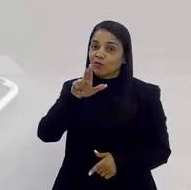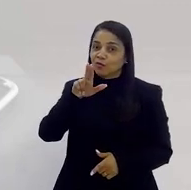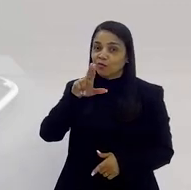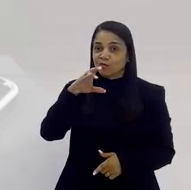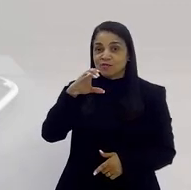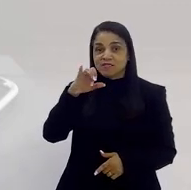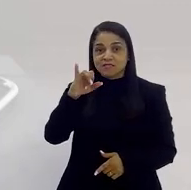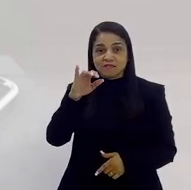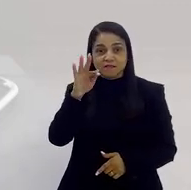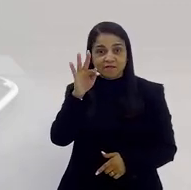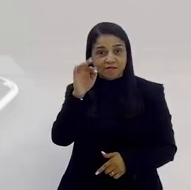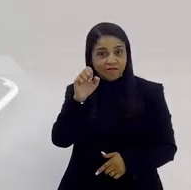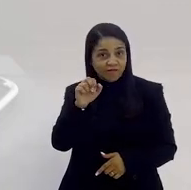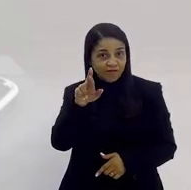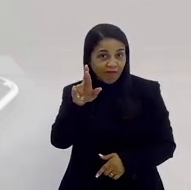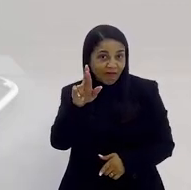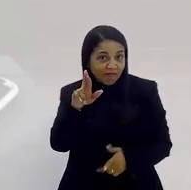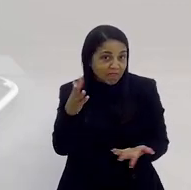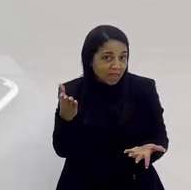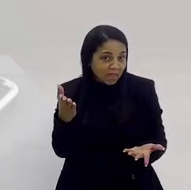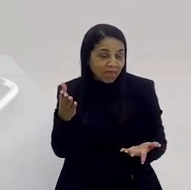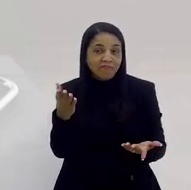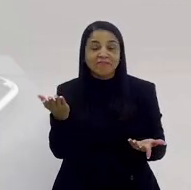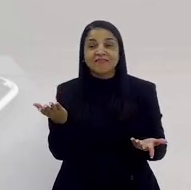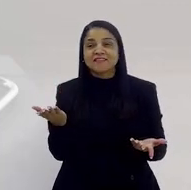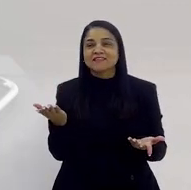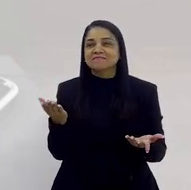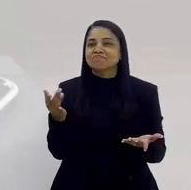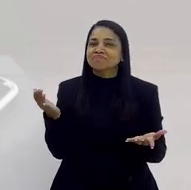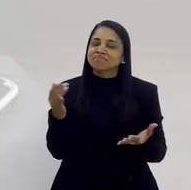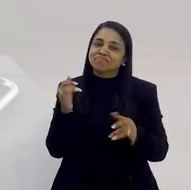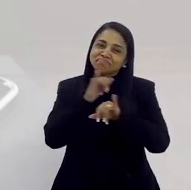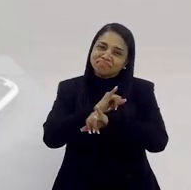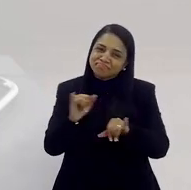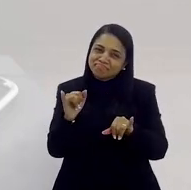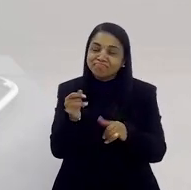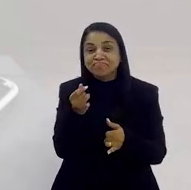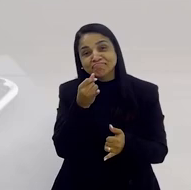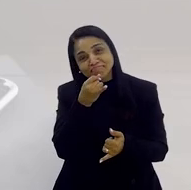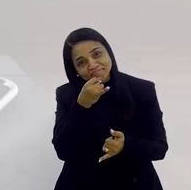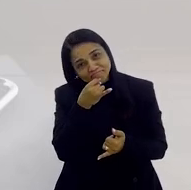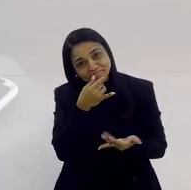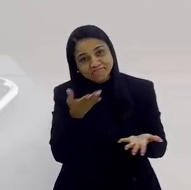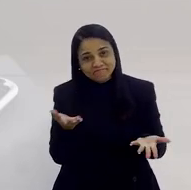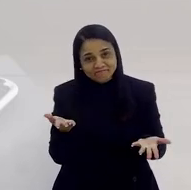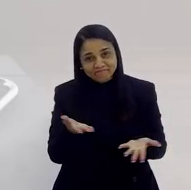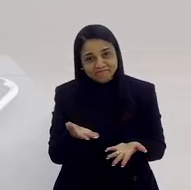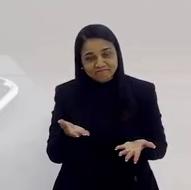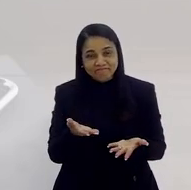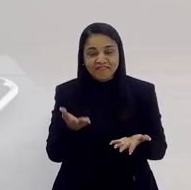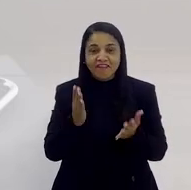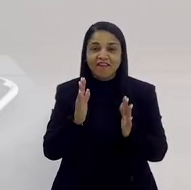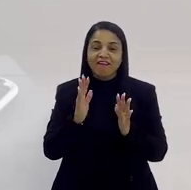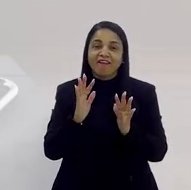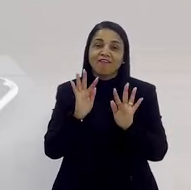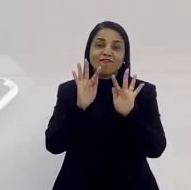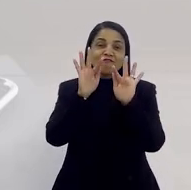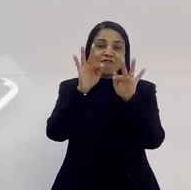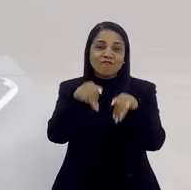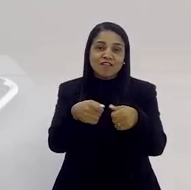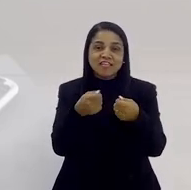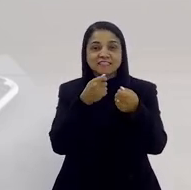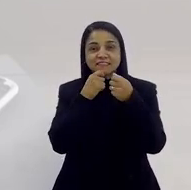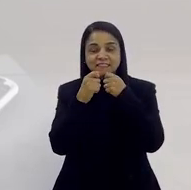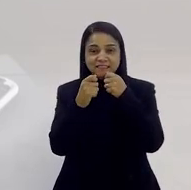né já que ele se enforcou então eu anuncia triste para todo mundo acabou